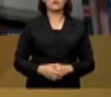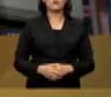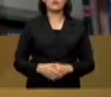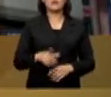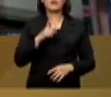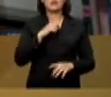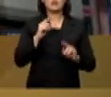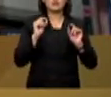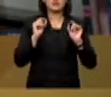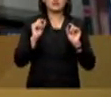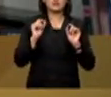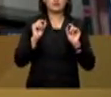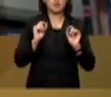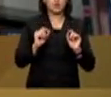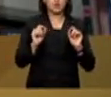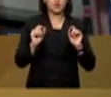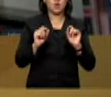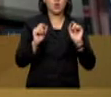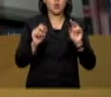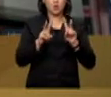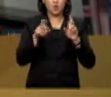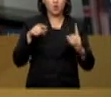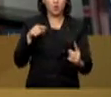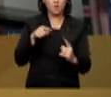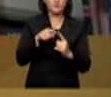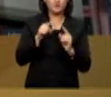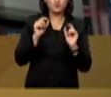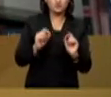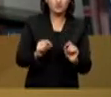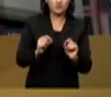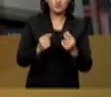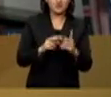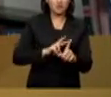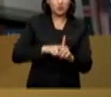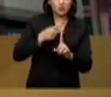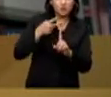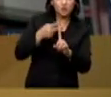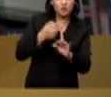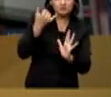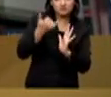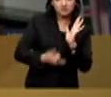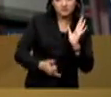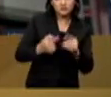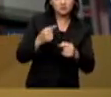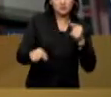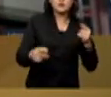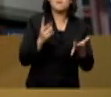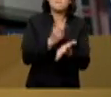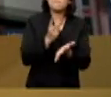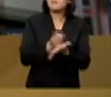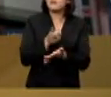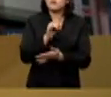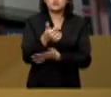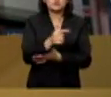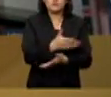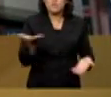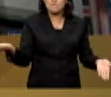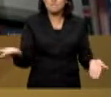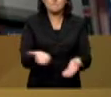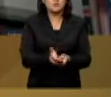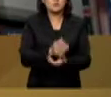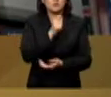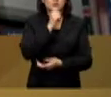de enriquecimento sem causa do Estado, mesmo se não houver ação judicial em curso,